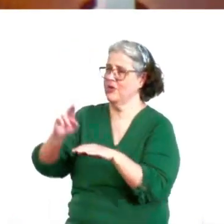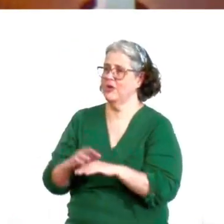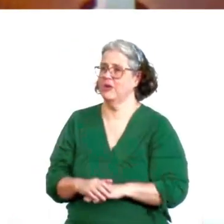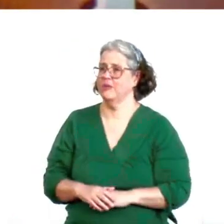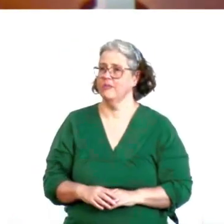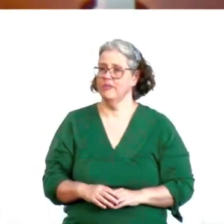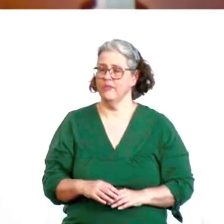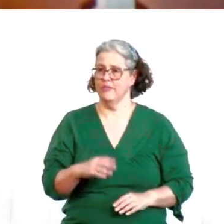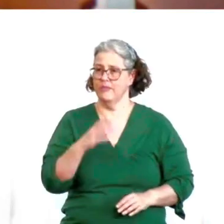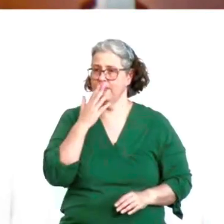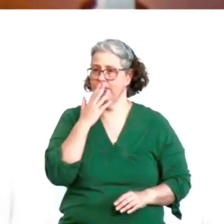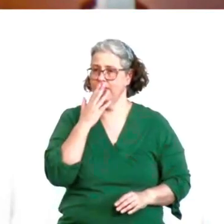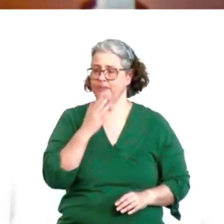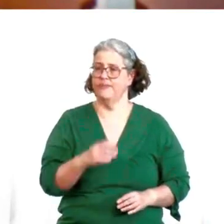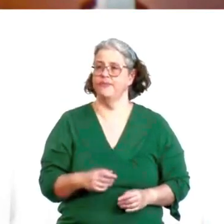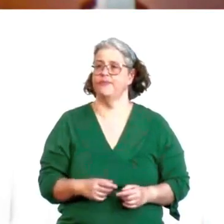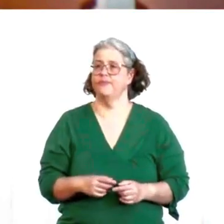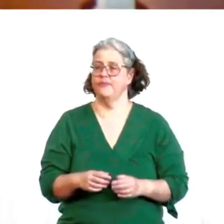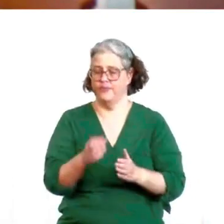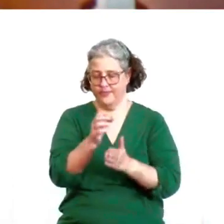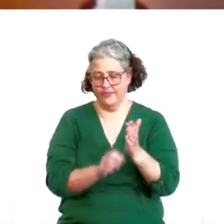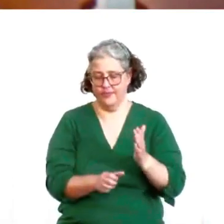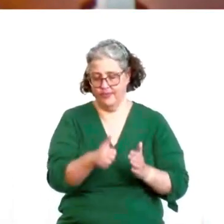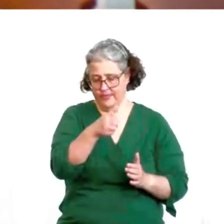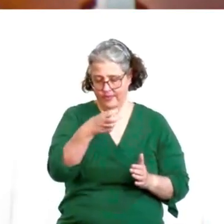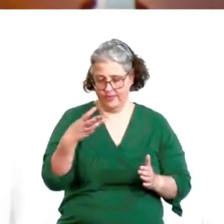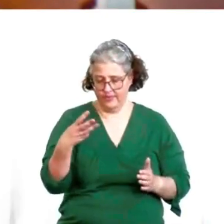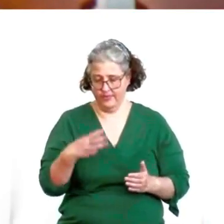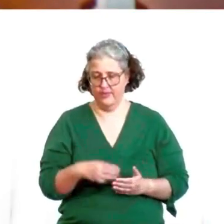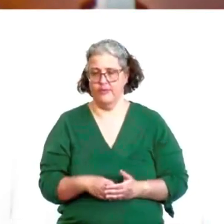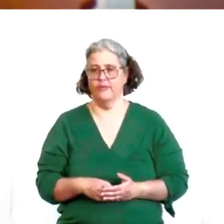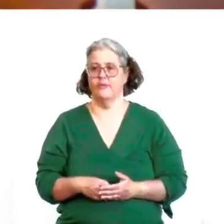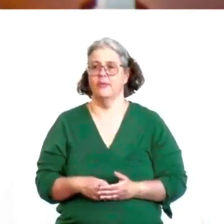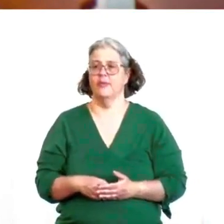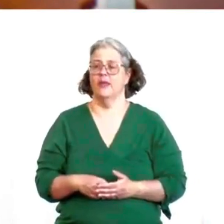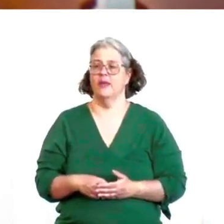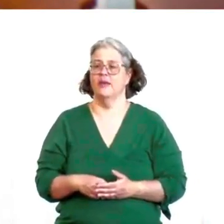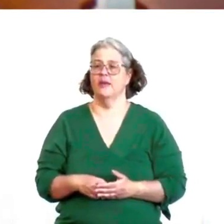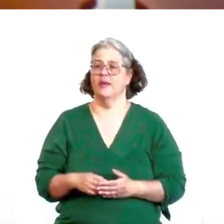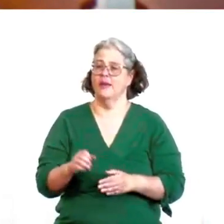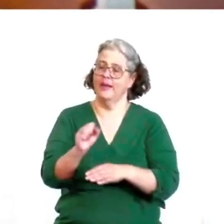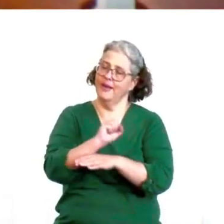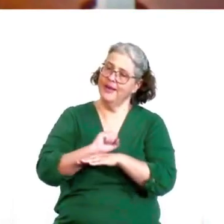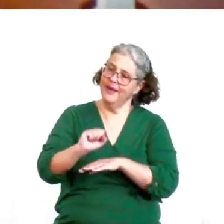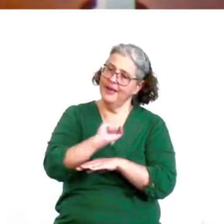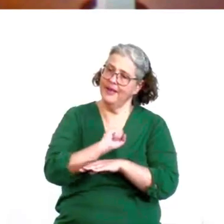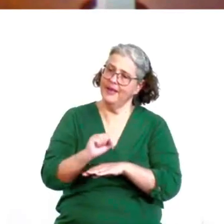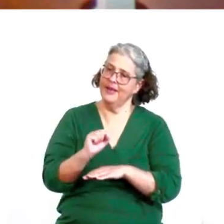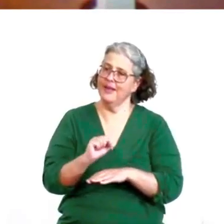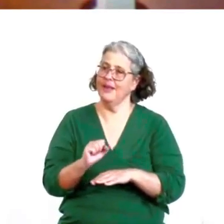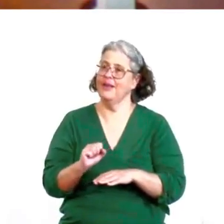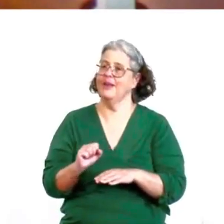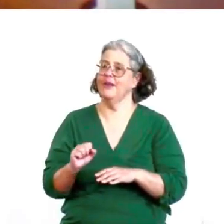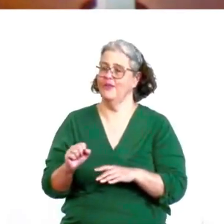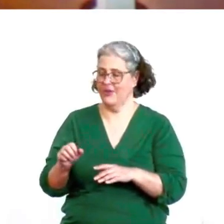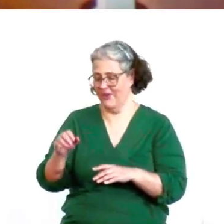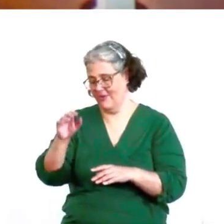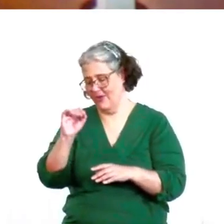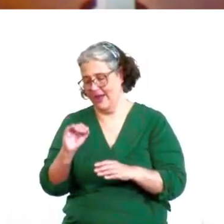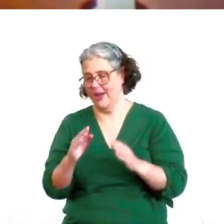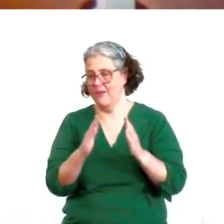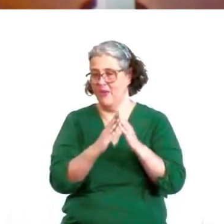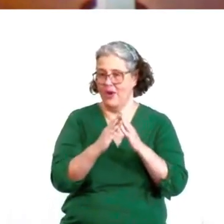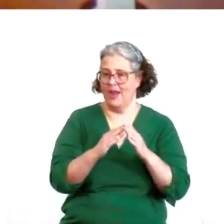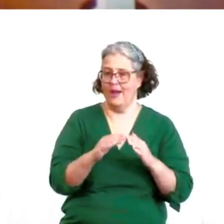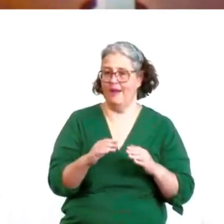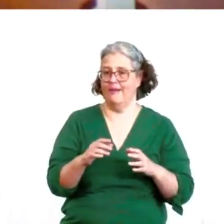Negev. E no capítulo 13, verso 18, nós lemos que Abraão foi habitar nos carvalhais de Manré. E